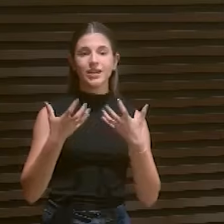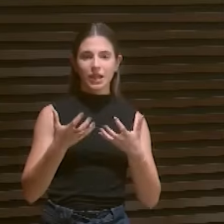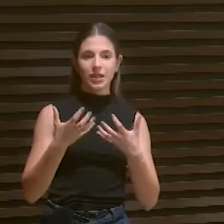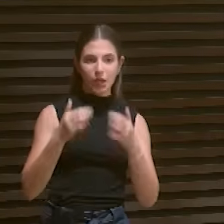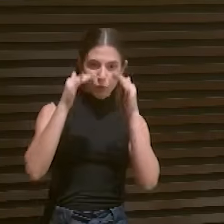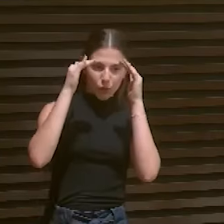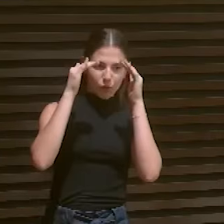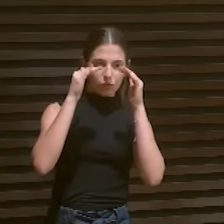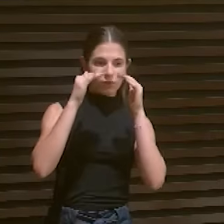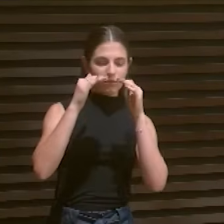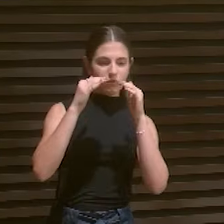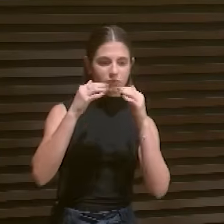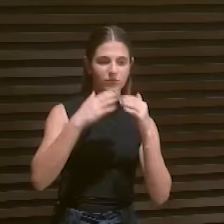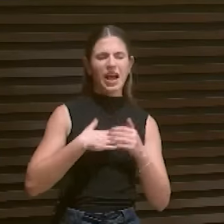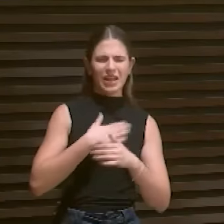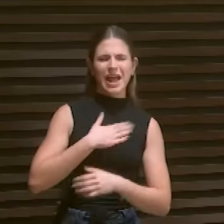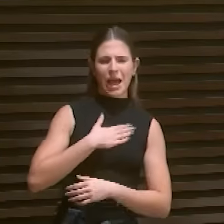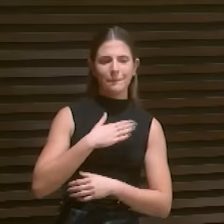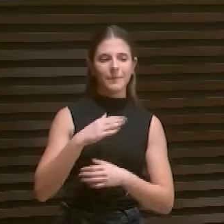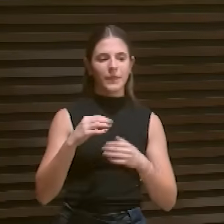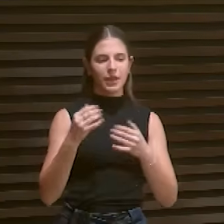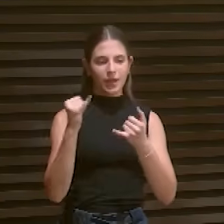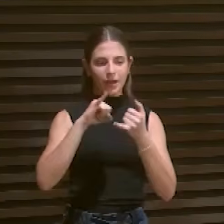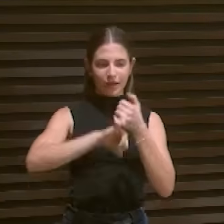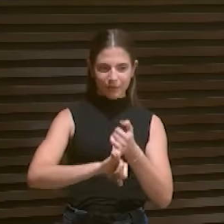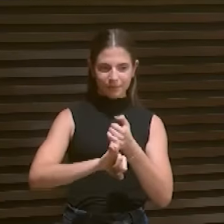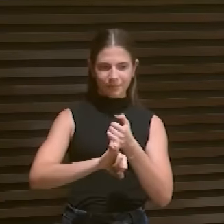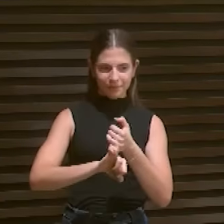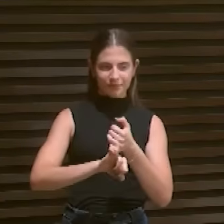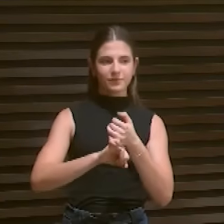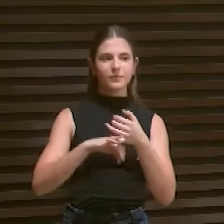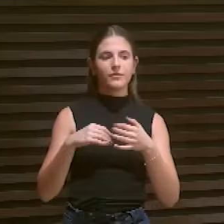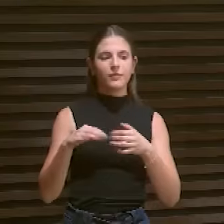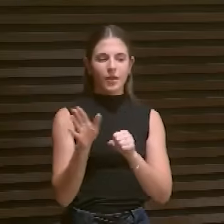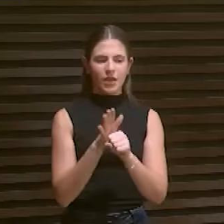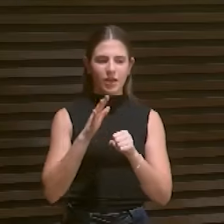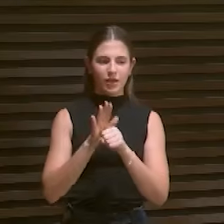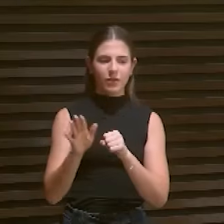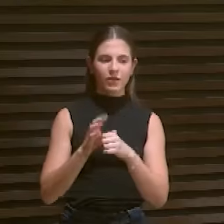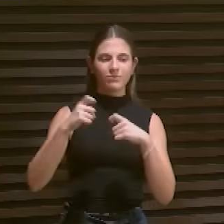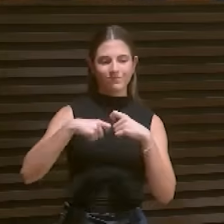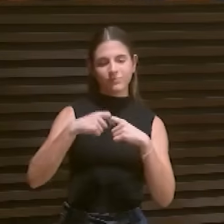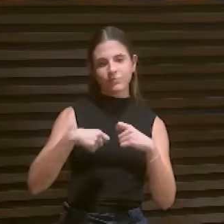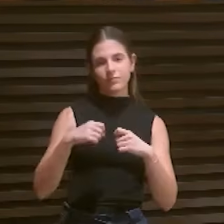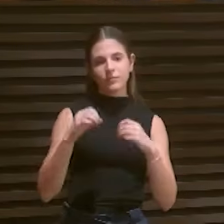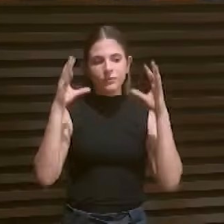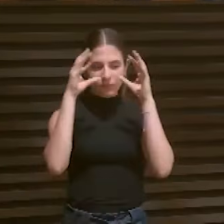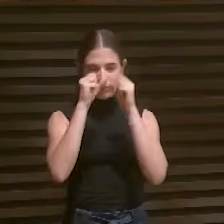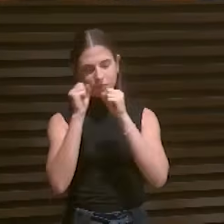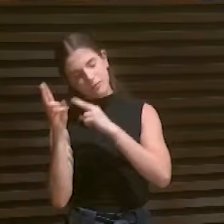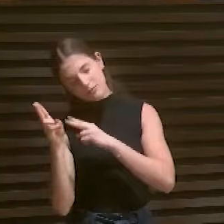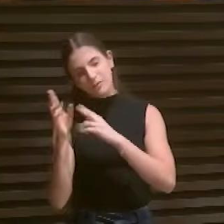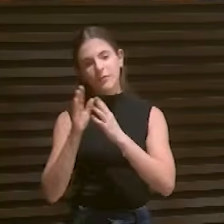carne, como adultério, fornicação, gula, comodidade, sono. Tudo aquilo